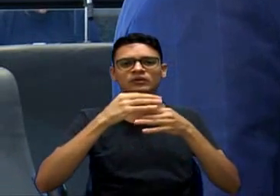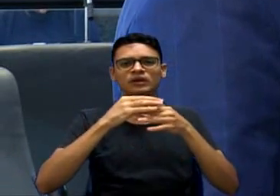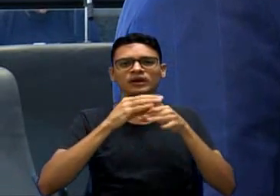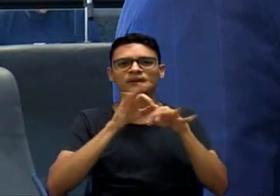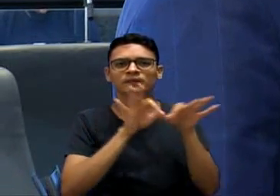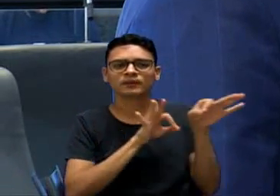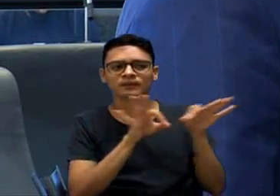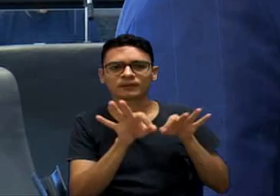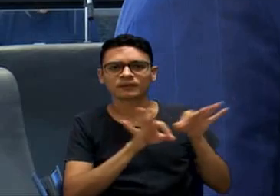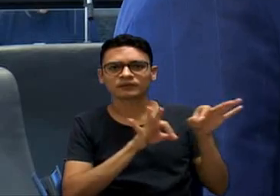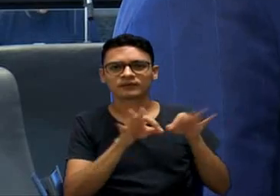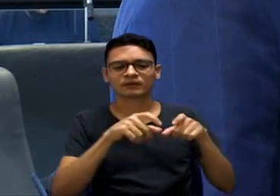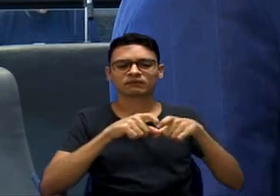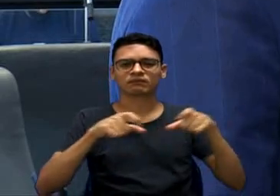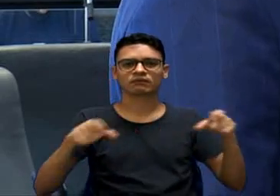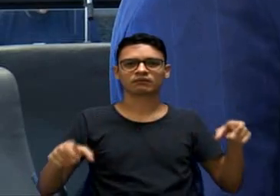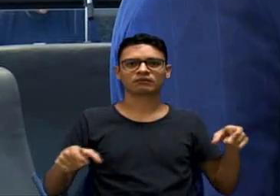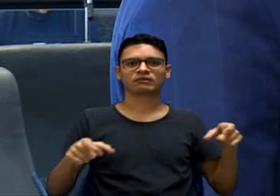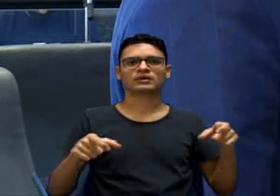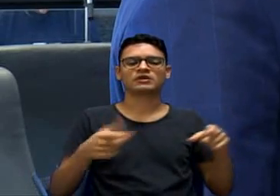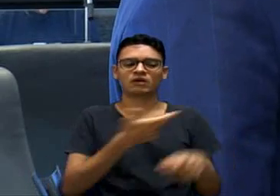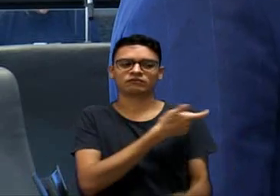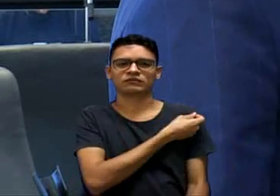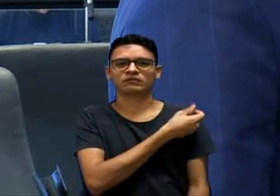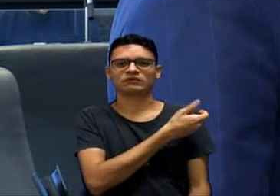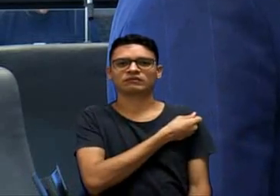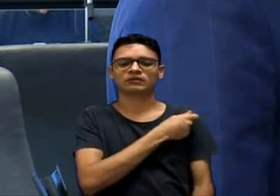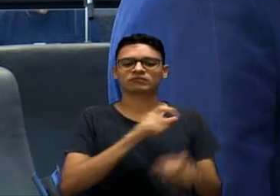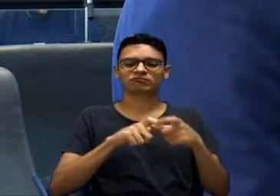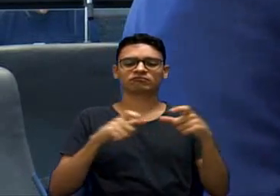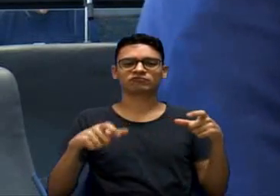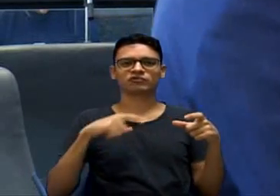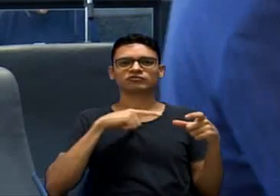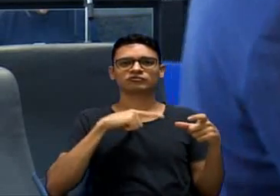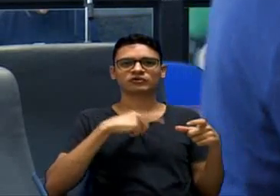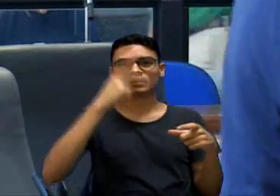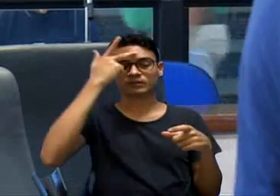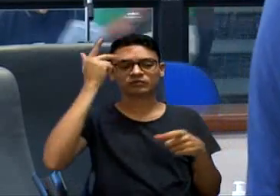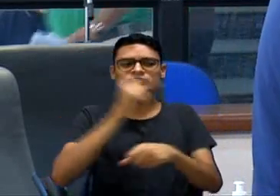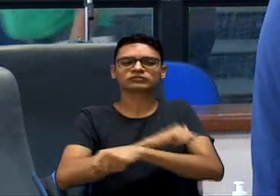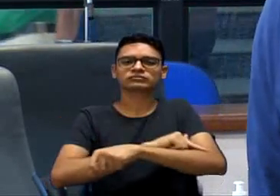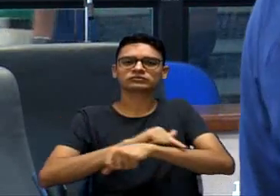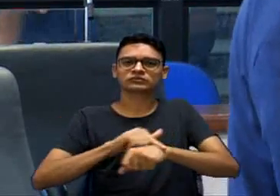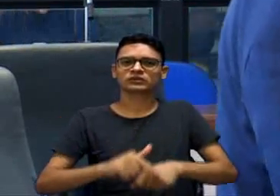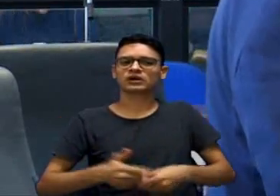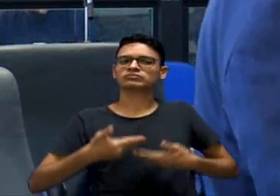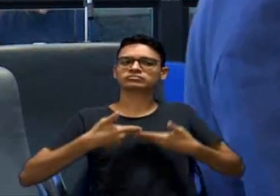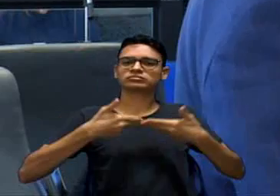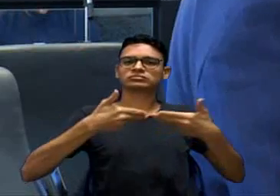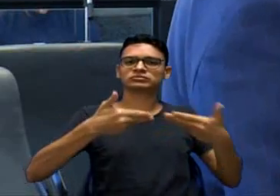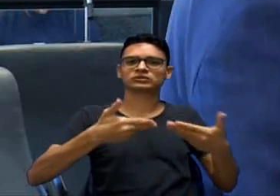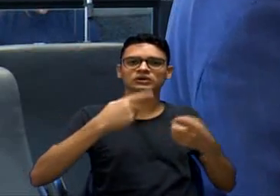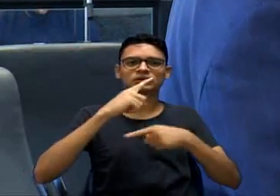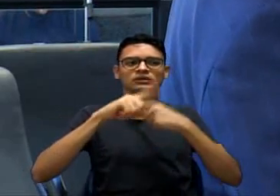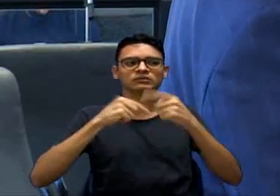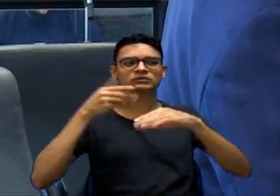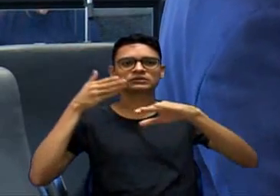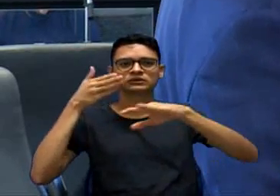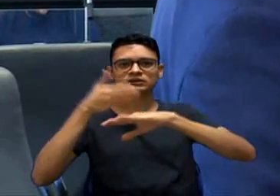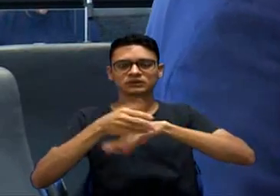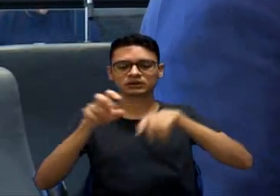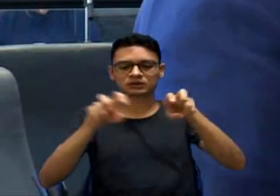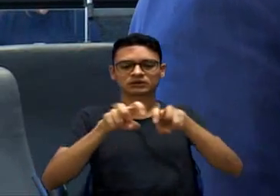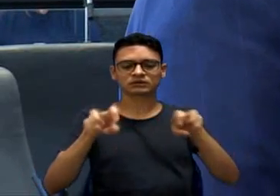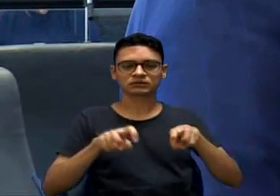passaporte sanitário. Após essas pessoas nos recepcionarem com toda a educação possível, presidente, elas entraram no